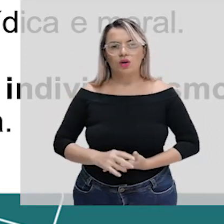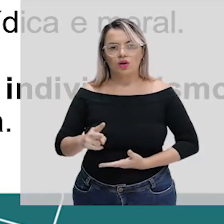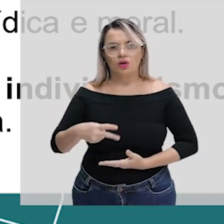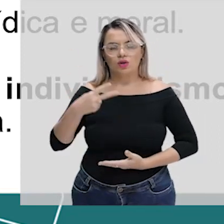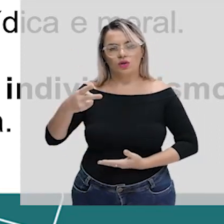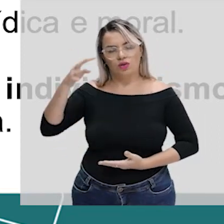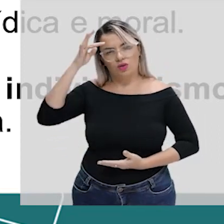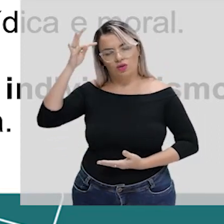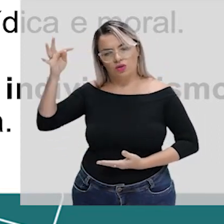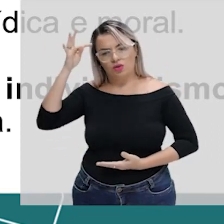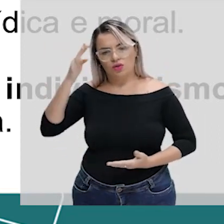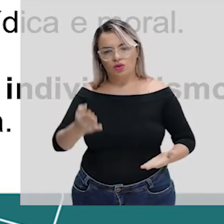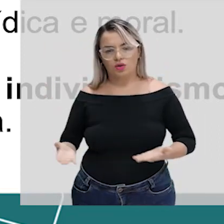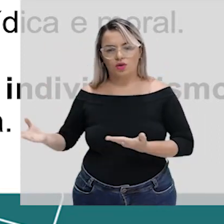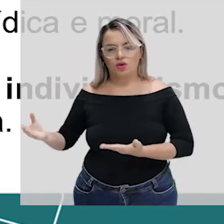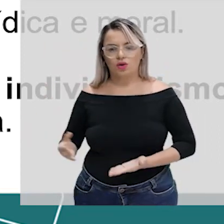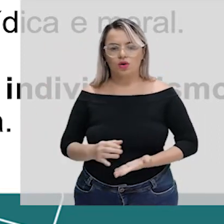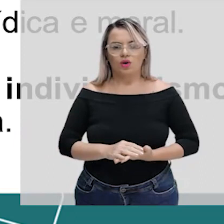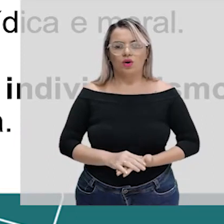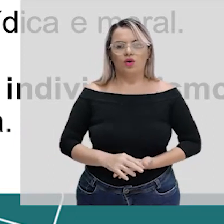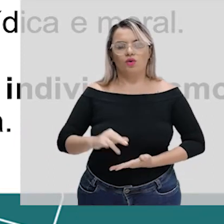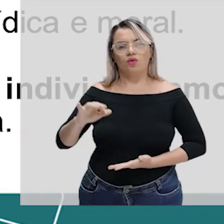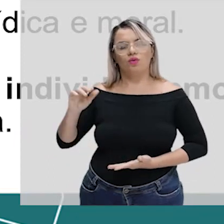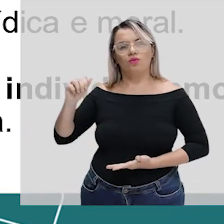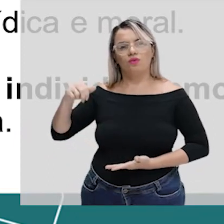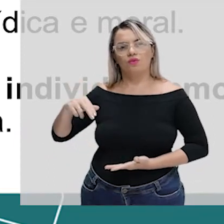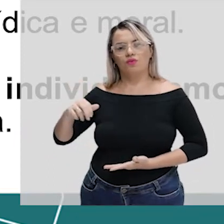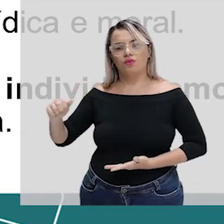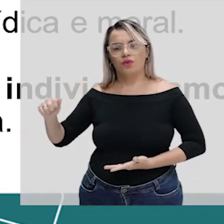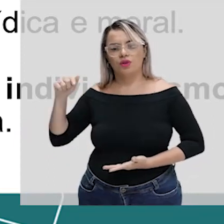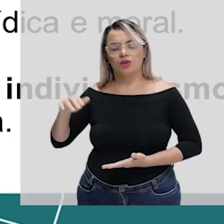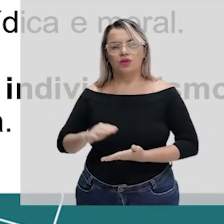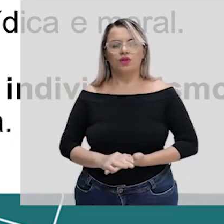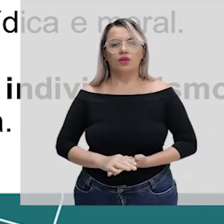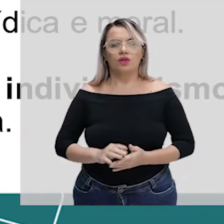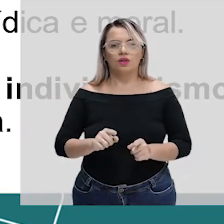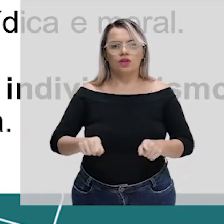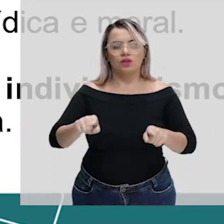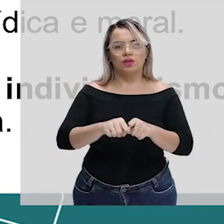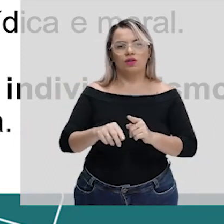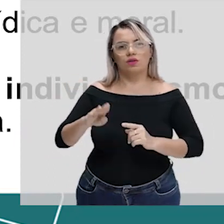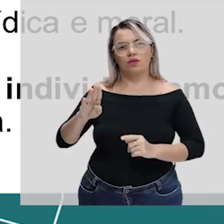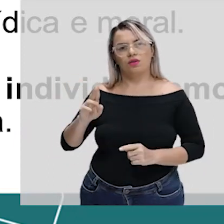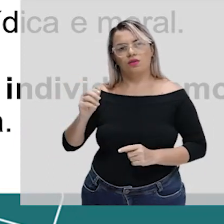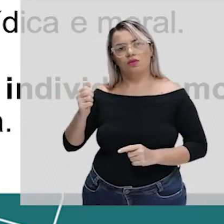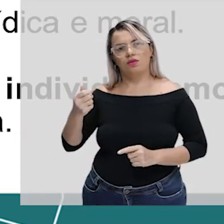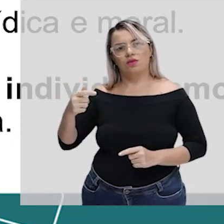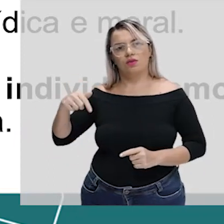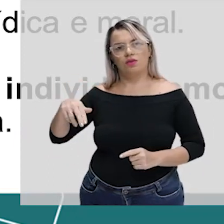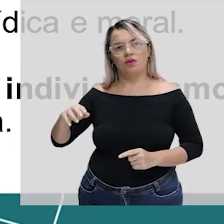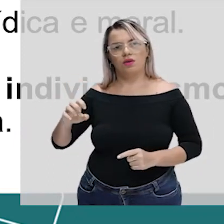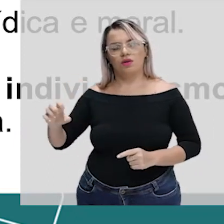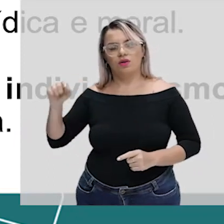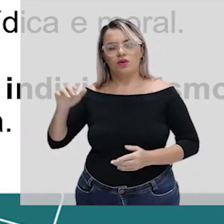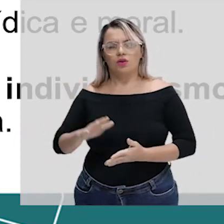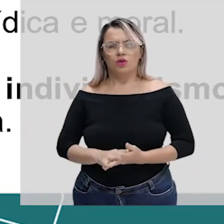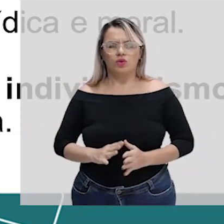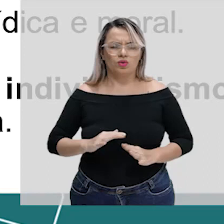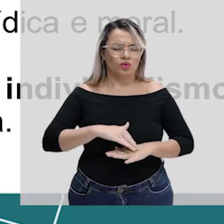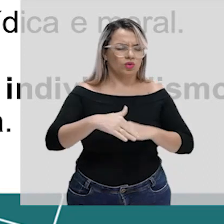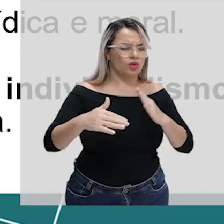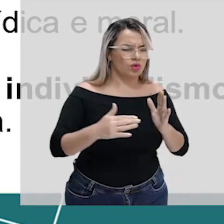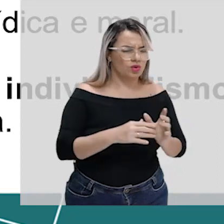Viana e o Sérgio Buarque de Holanda, ok? Então, de acordo com tudo aquilo que eu já te falei antes, da independência do Brasil, do